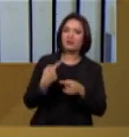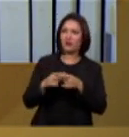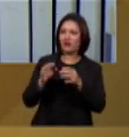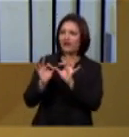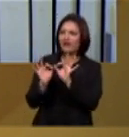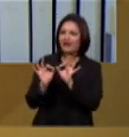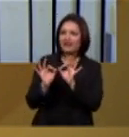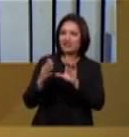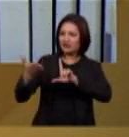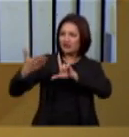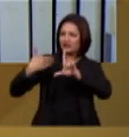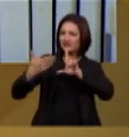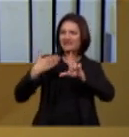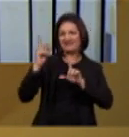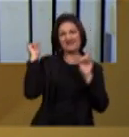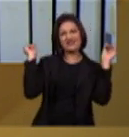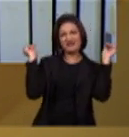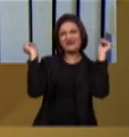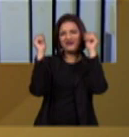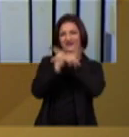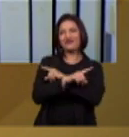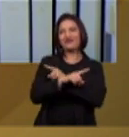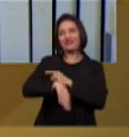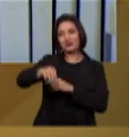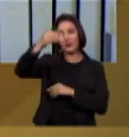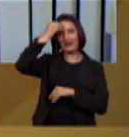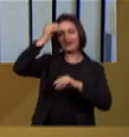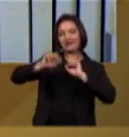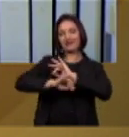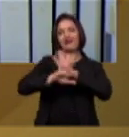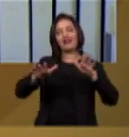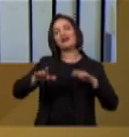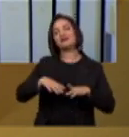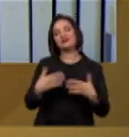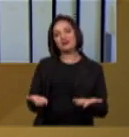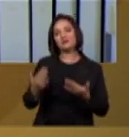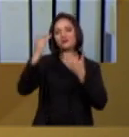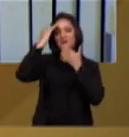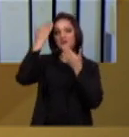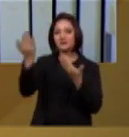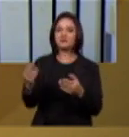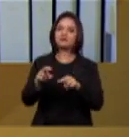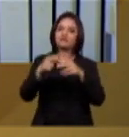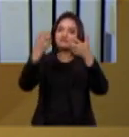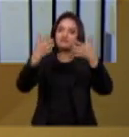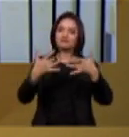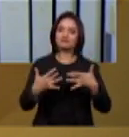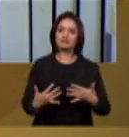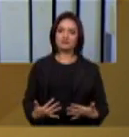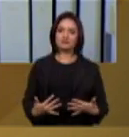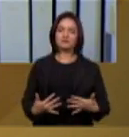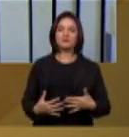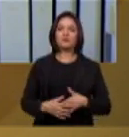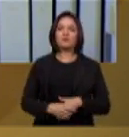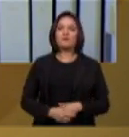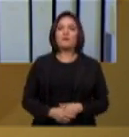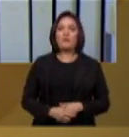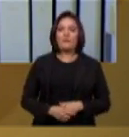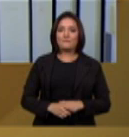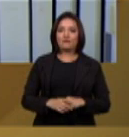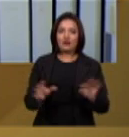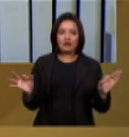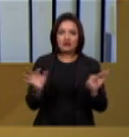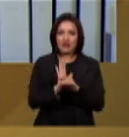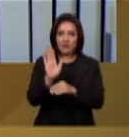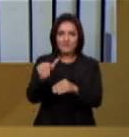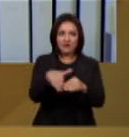um pouco mais difícil, e aí agradeço ao ministro Marco Aurélio pela a palavra usada, e terá a palavra logo